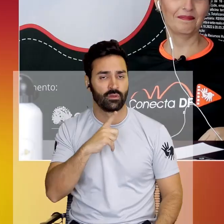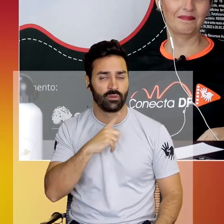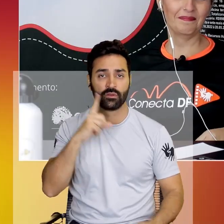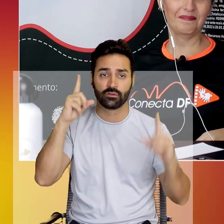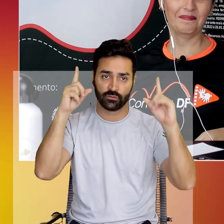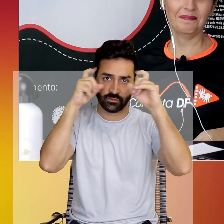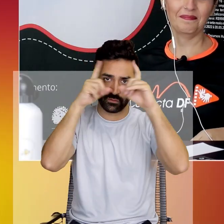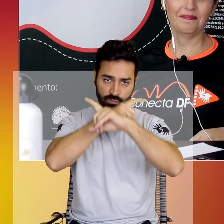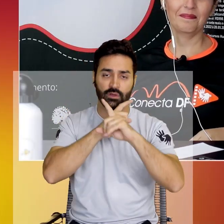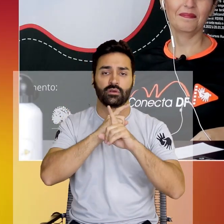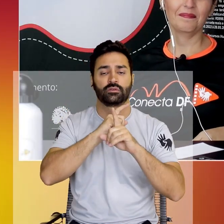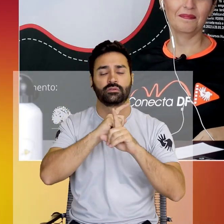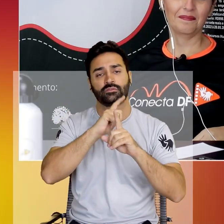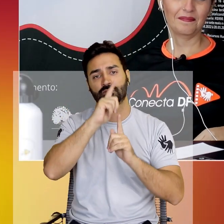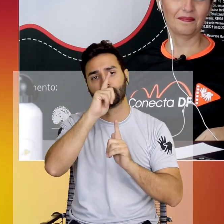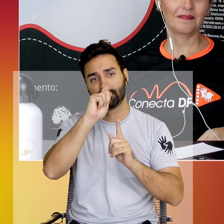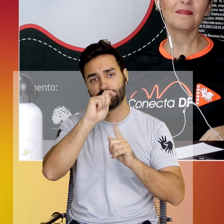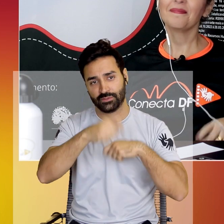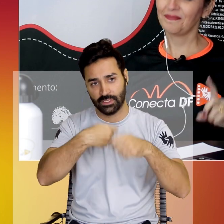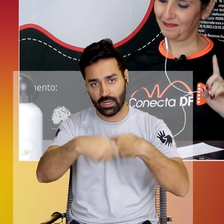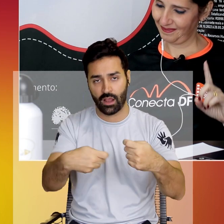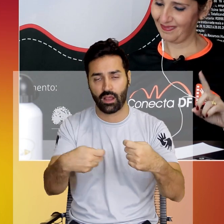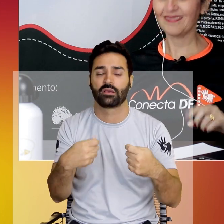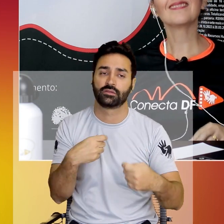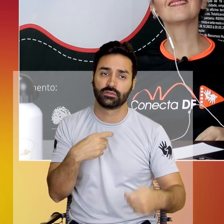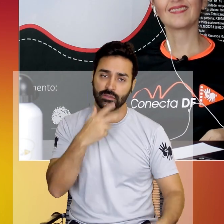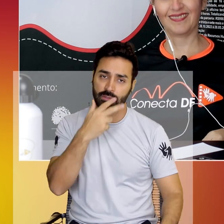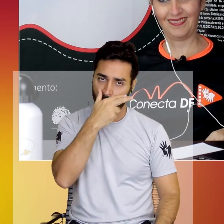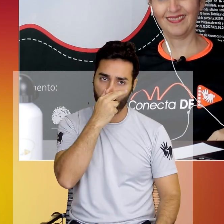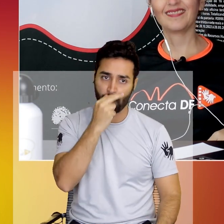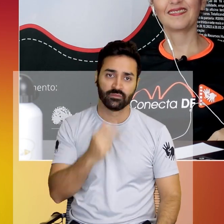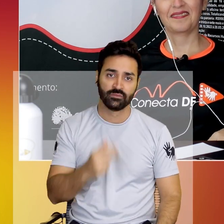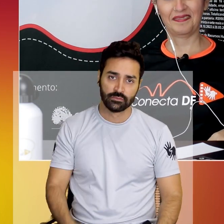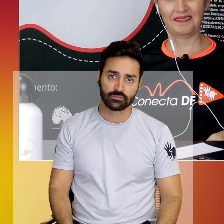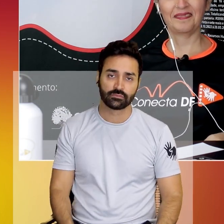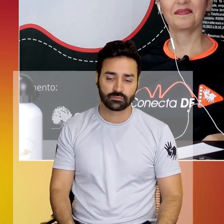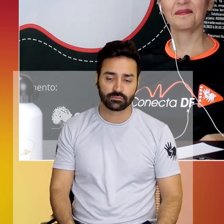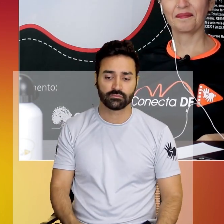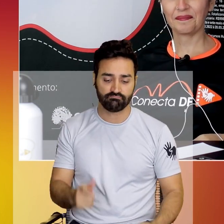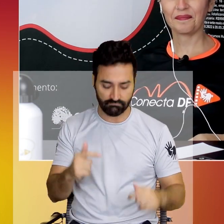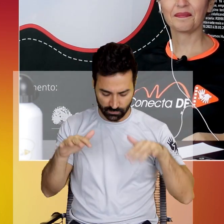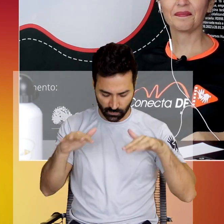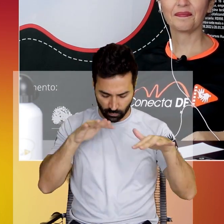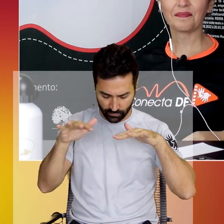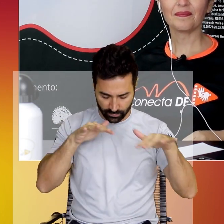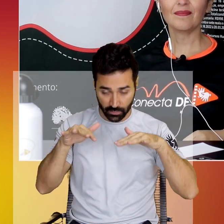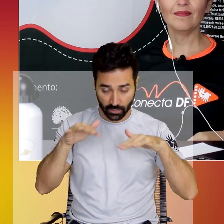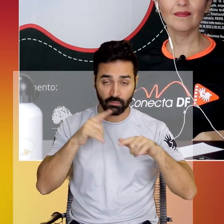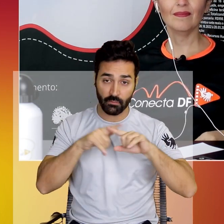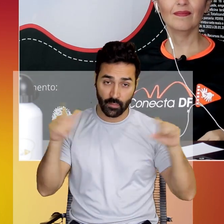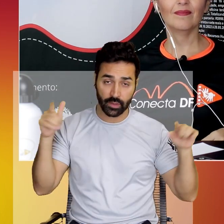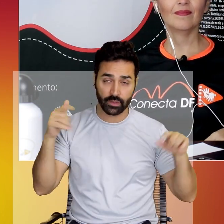o gesto, né, com sinais, acho que é questão de coordenação motora, mas